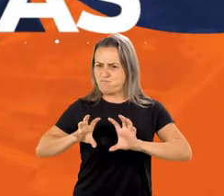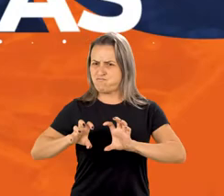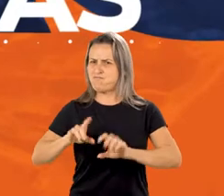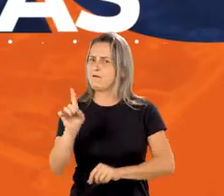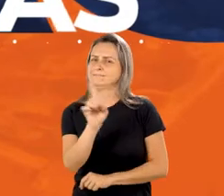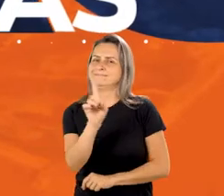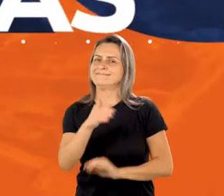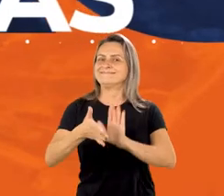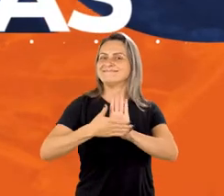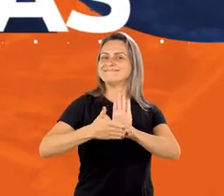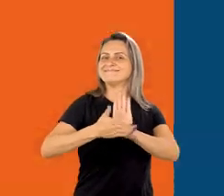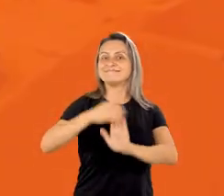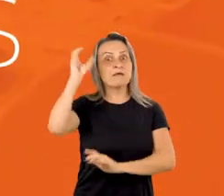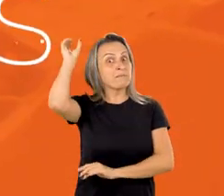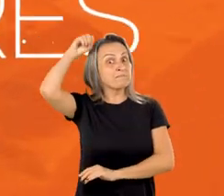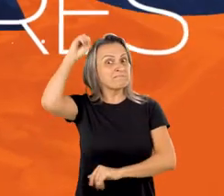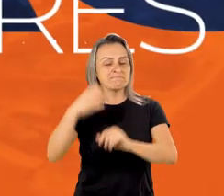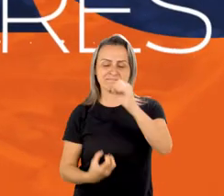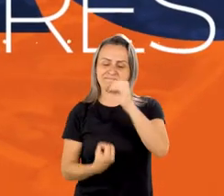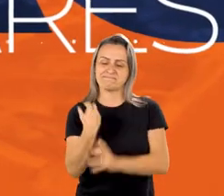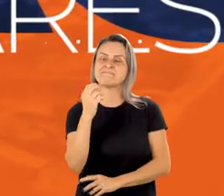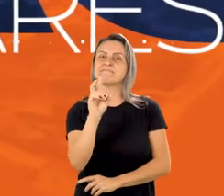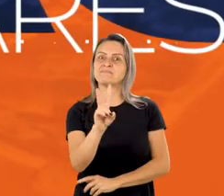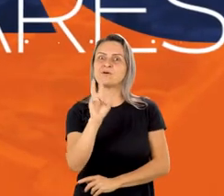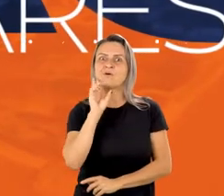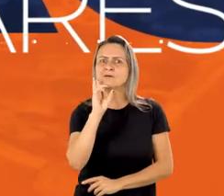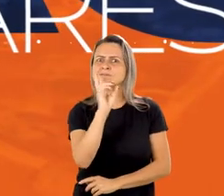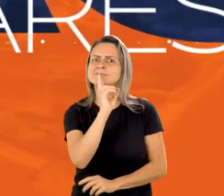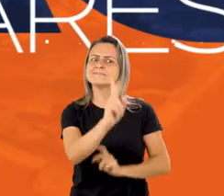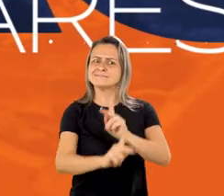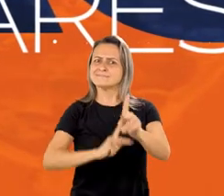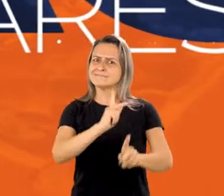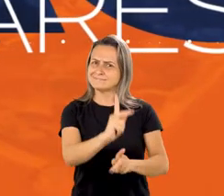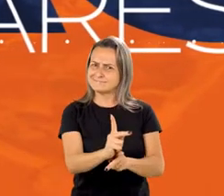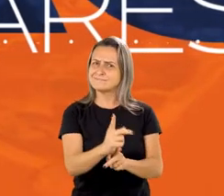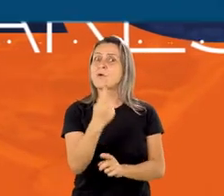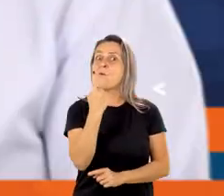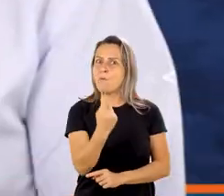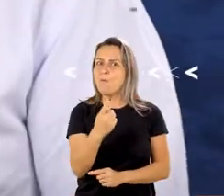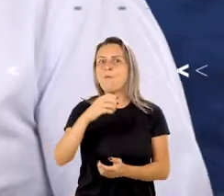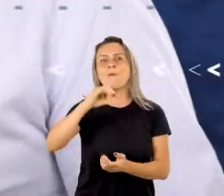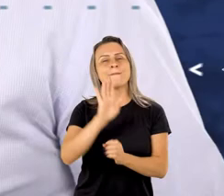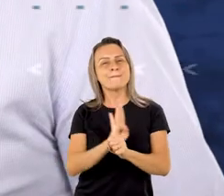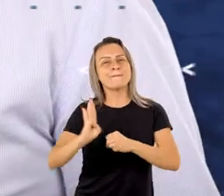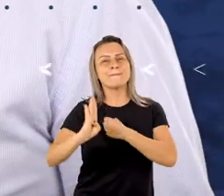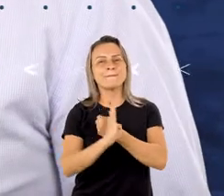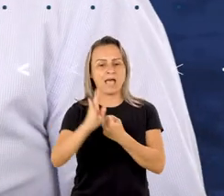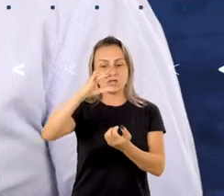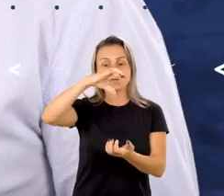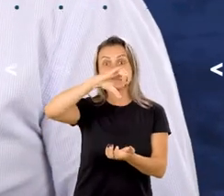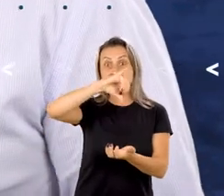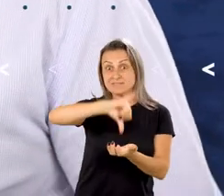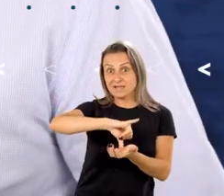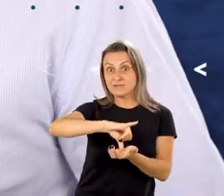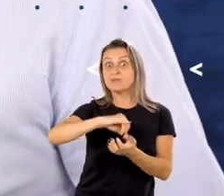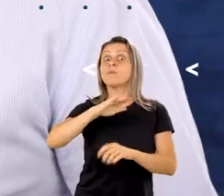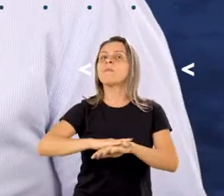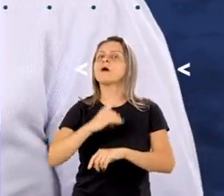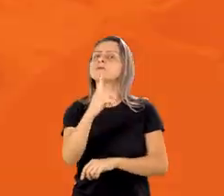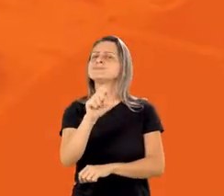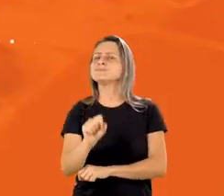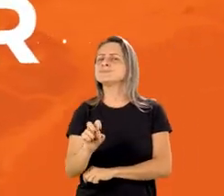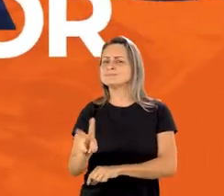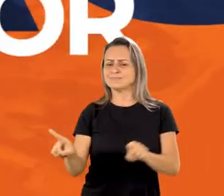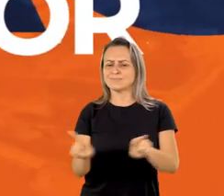tem briga, tem propostas. Mafra vai implantar 2 restaurantes populares. Um no centro e o outro no São